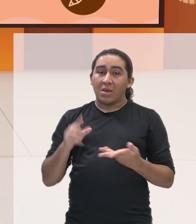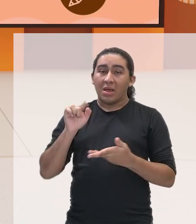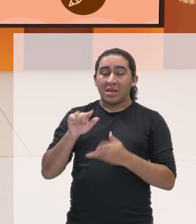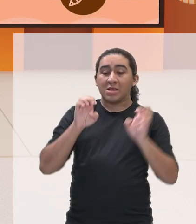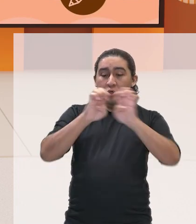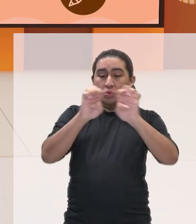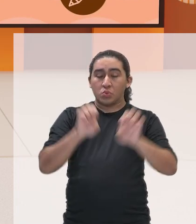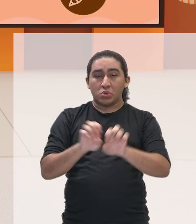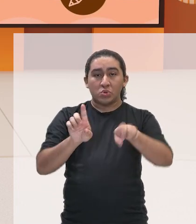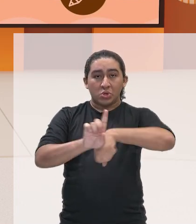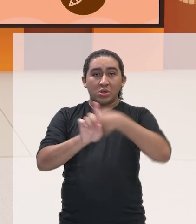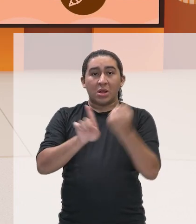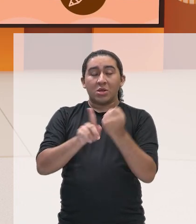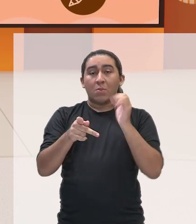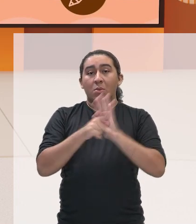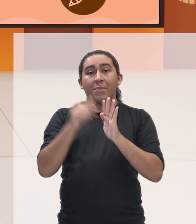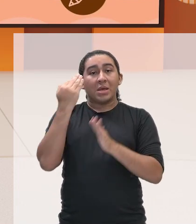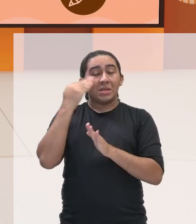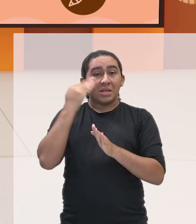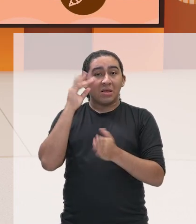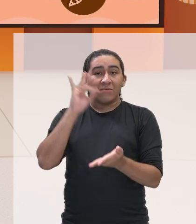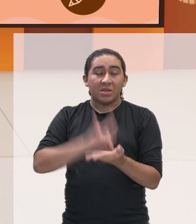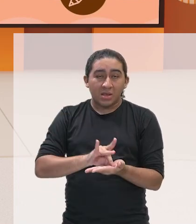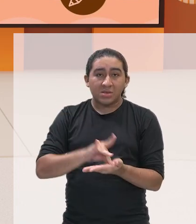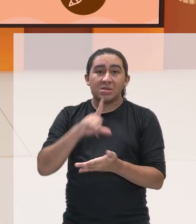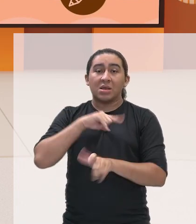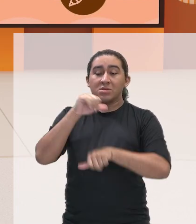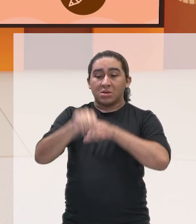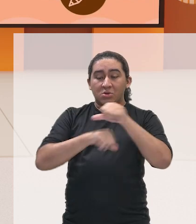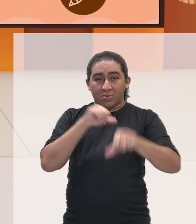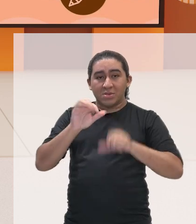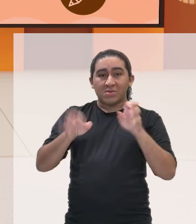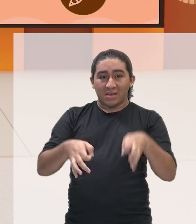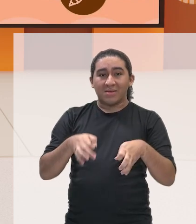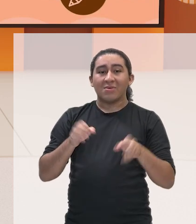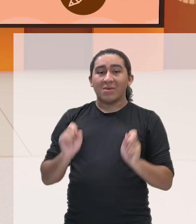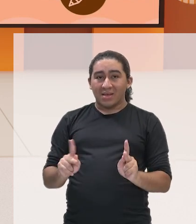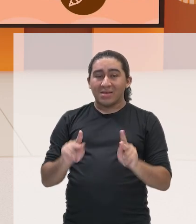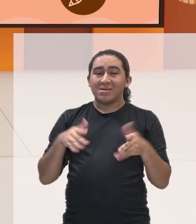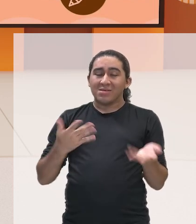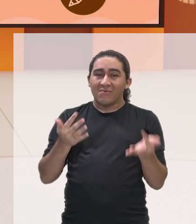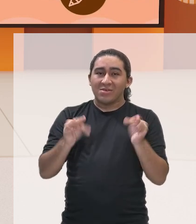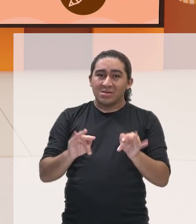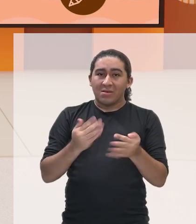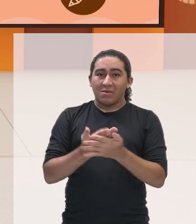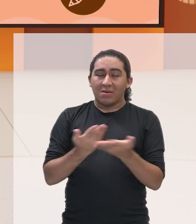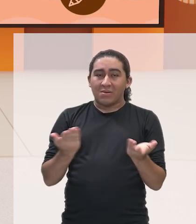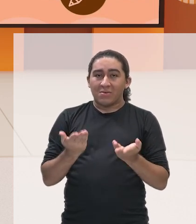a interpretação da realidade para transformá-la. Muito bem, a gente fica